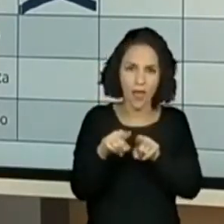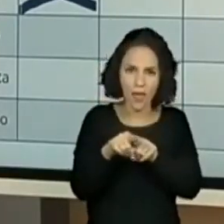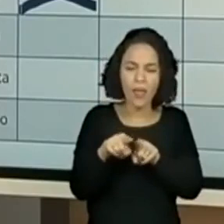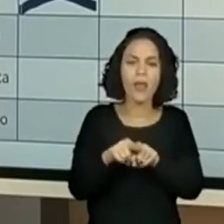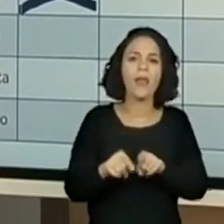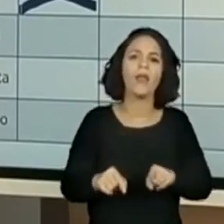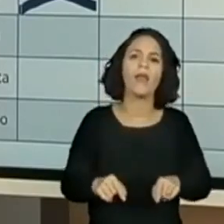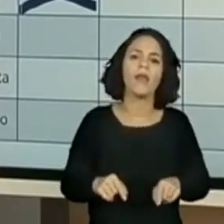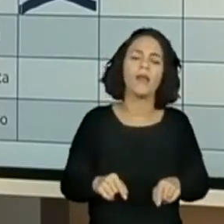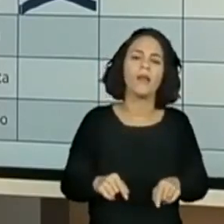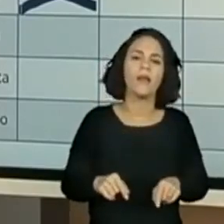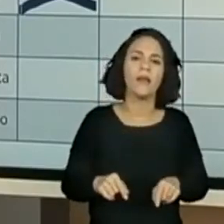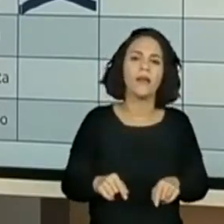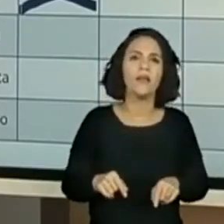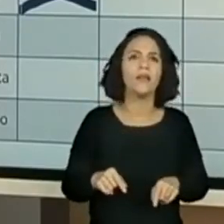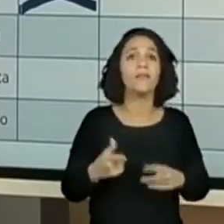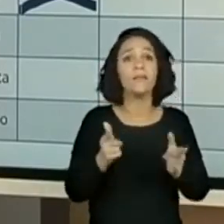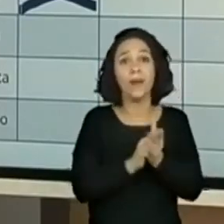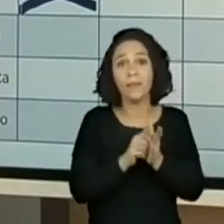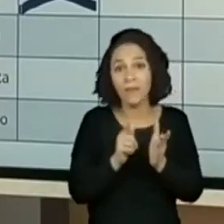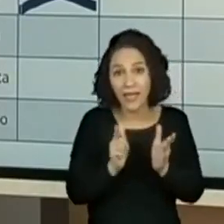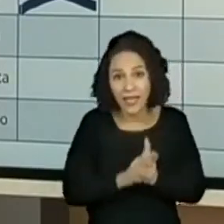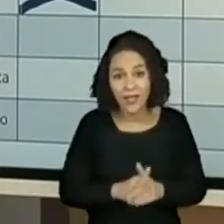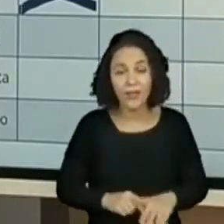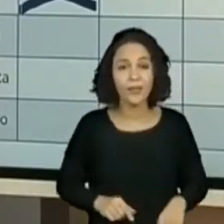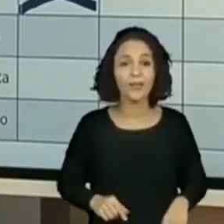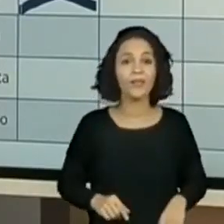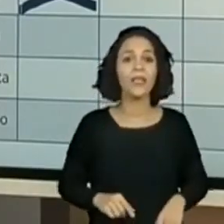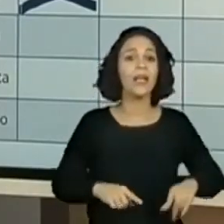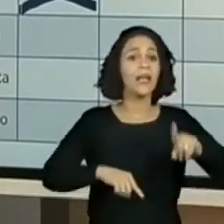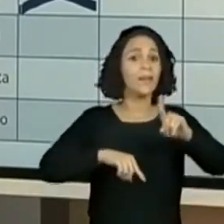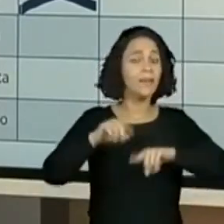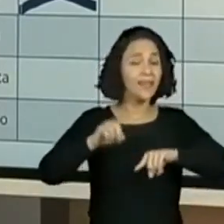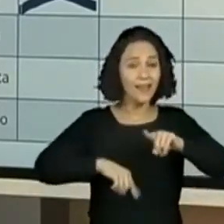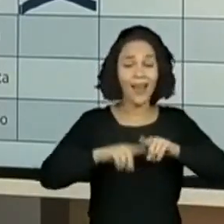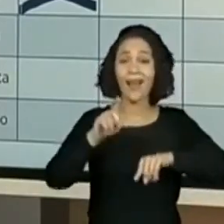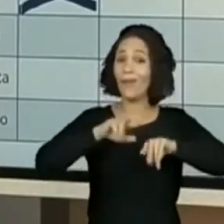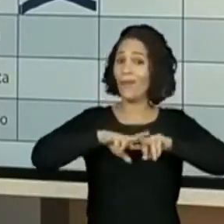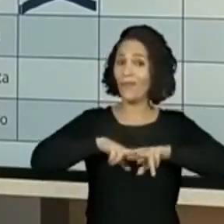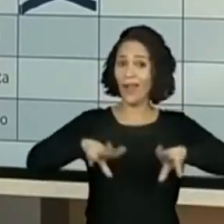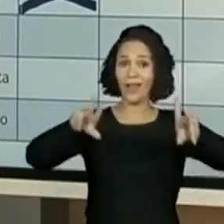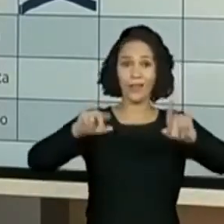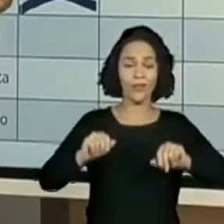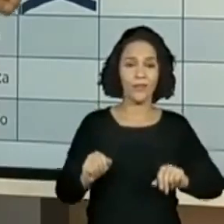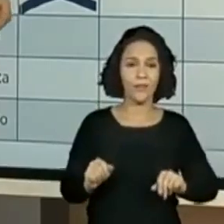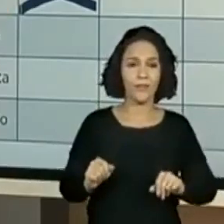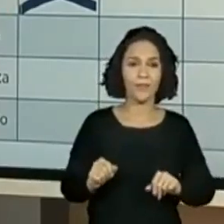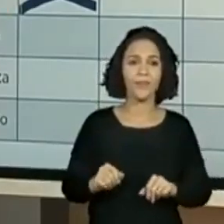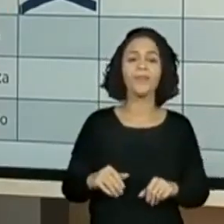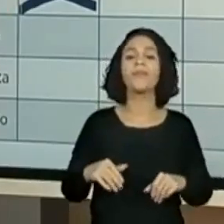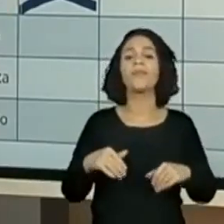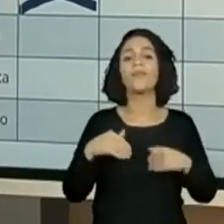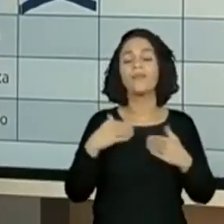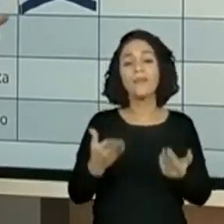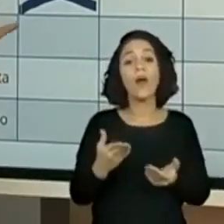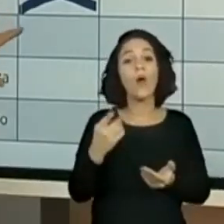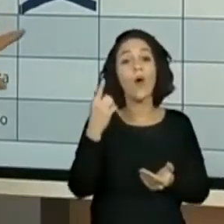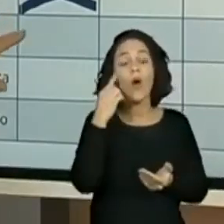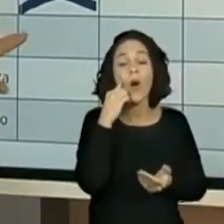e papel e muitos materiais também. A barata tem um aparelho